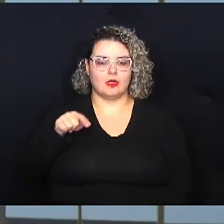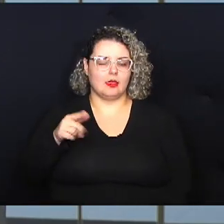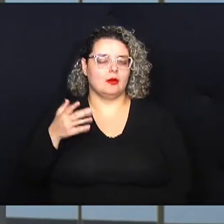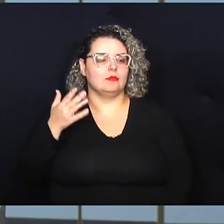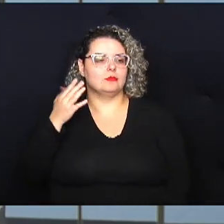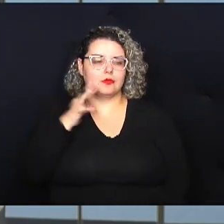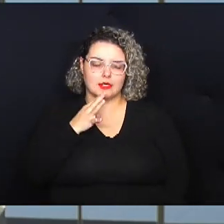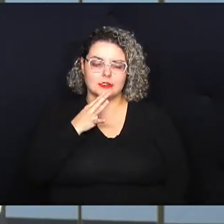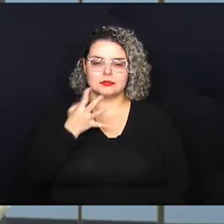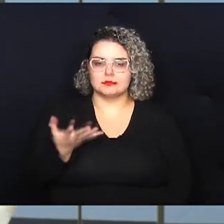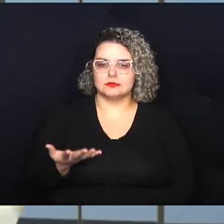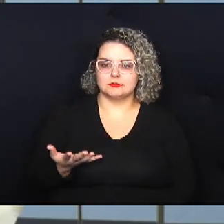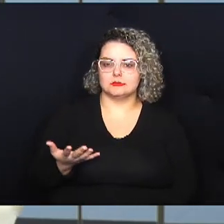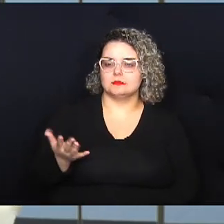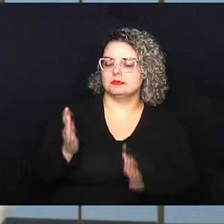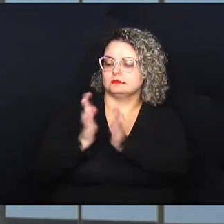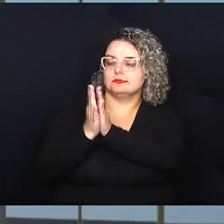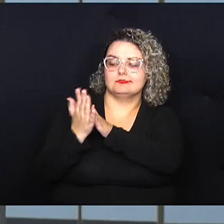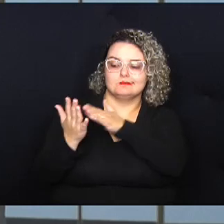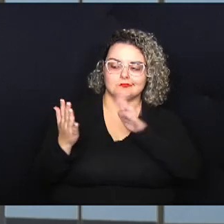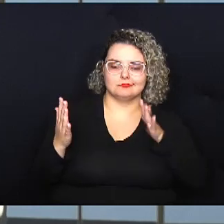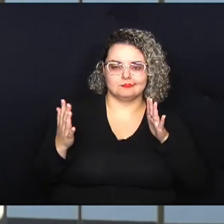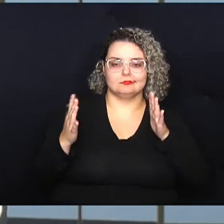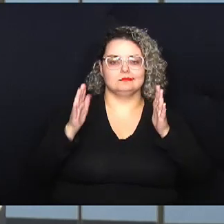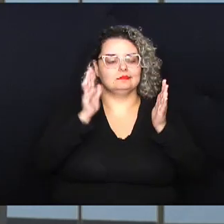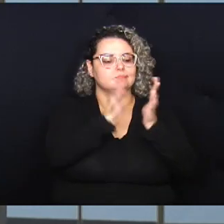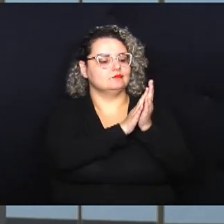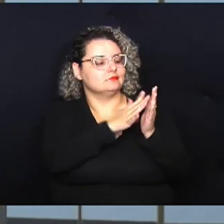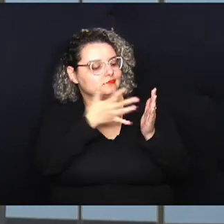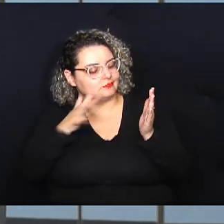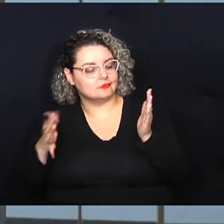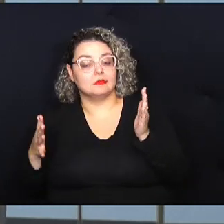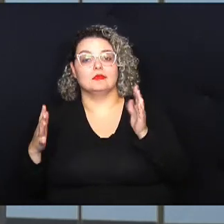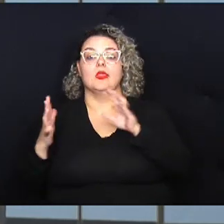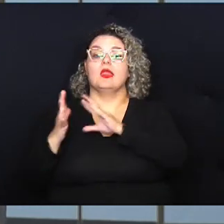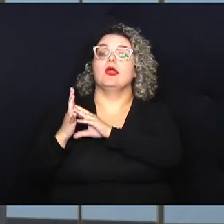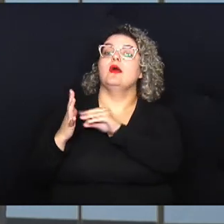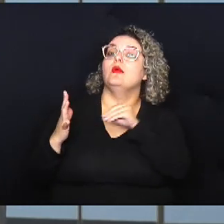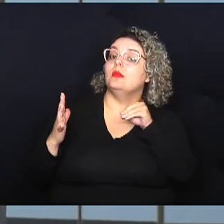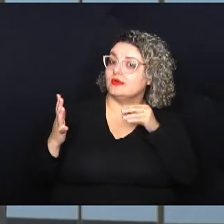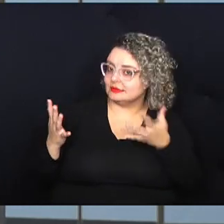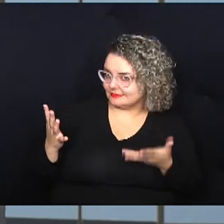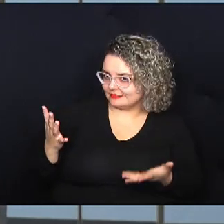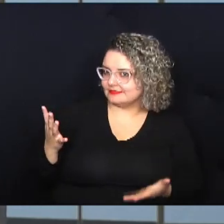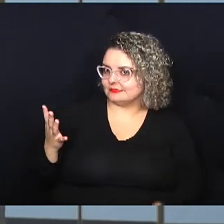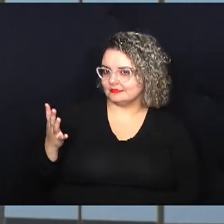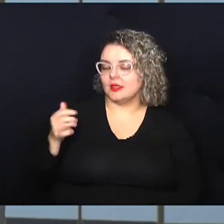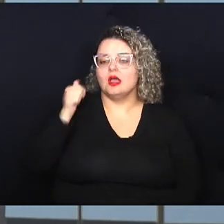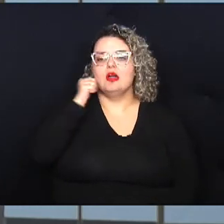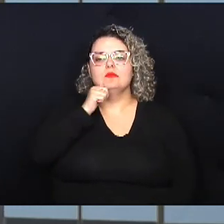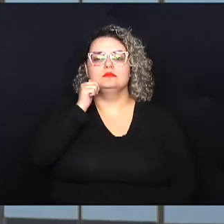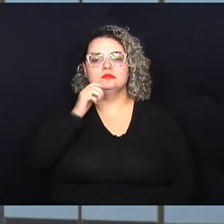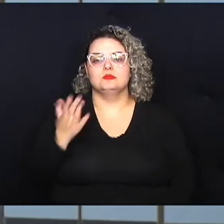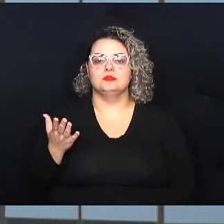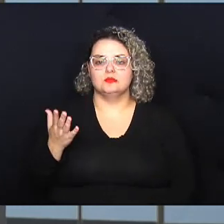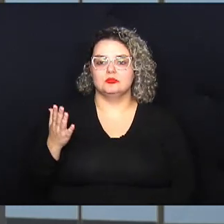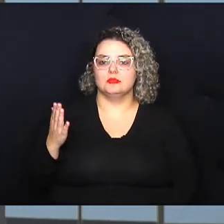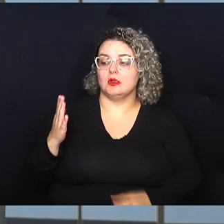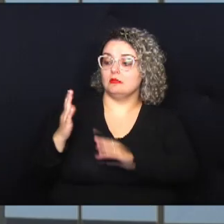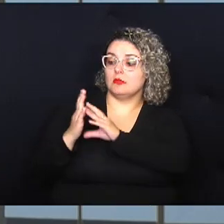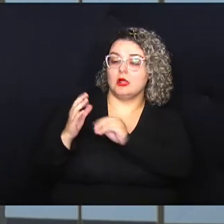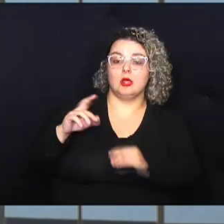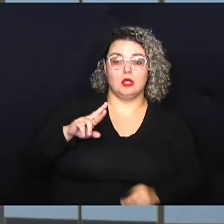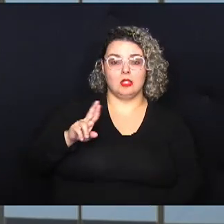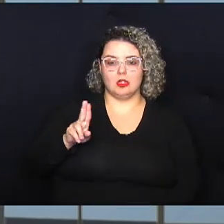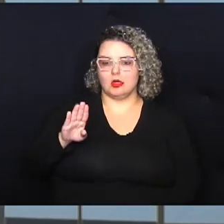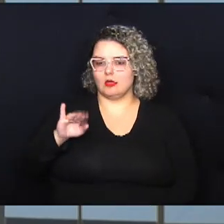tá espelhando, você tá tendo aquela pessoa como um modelo. Sim. Muitas vezes as mulheres vai se espelhar na Rúbia, porque a Rúbia é uma